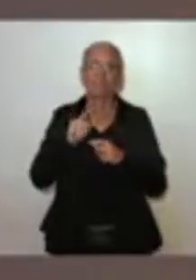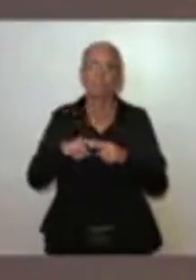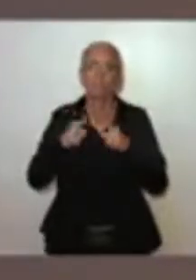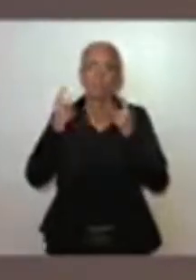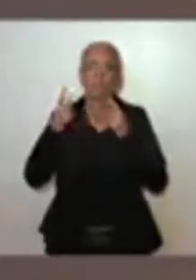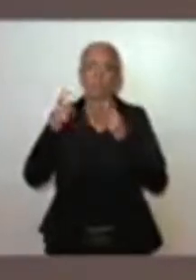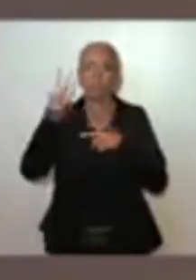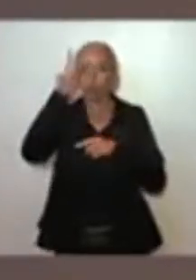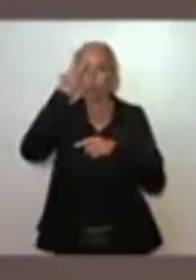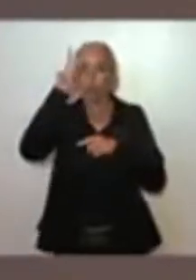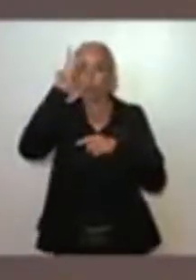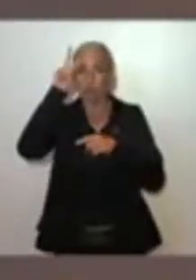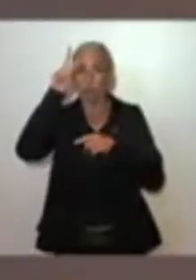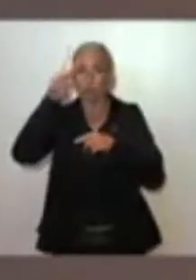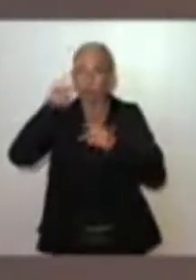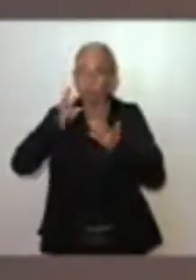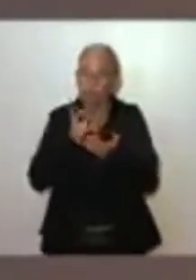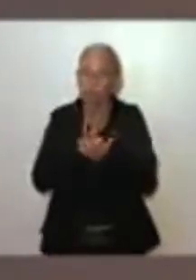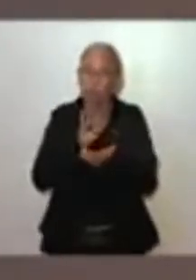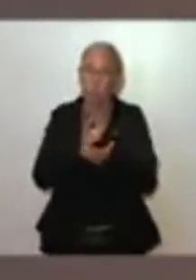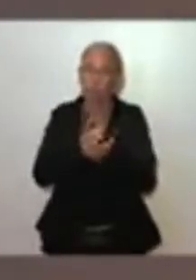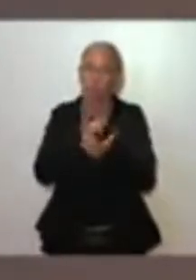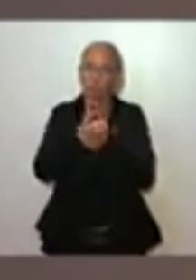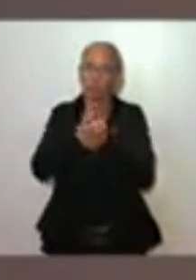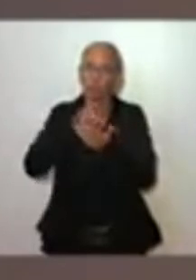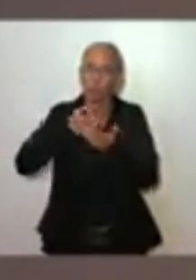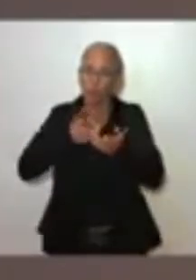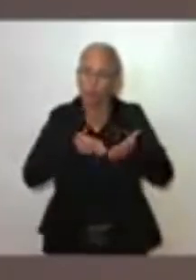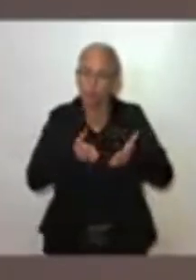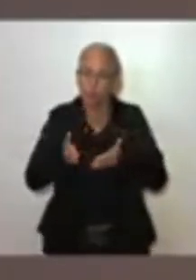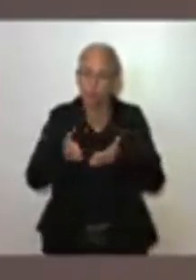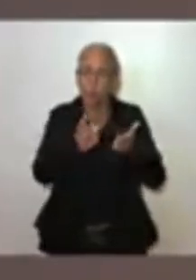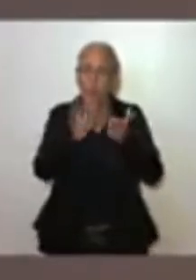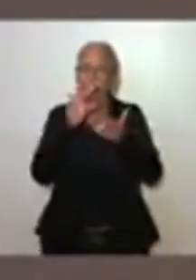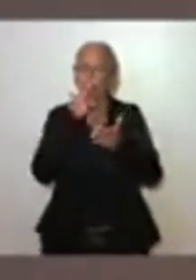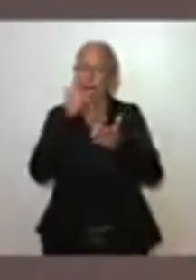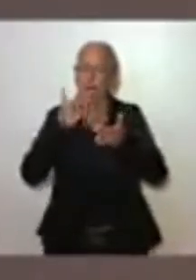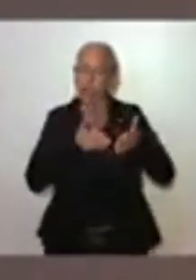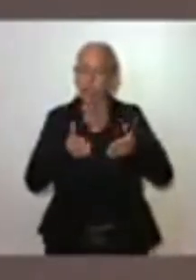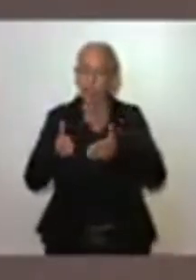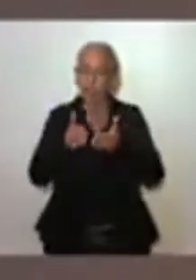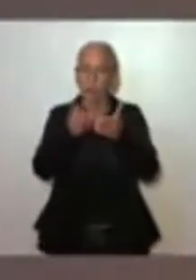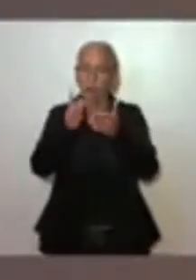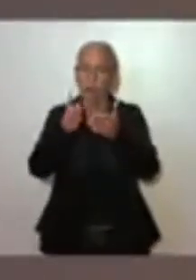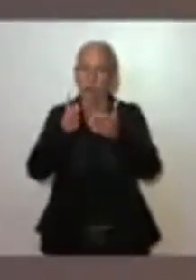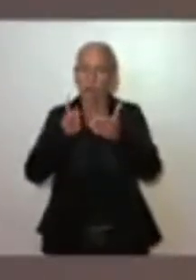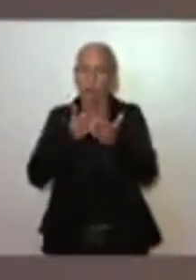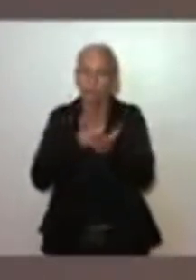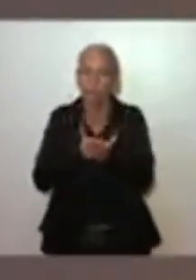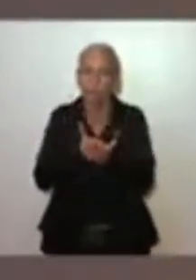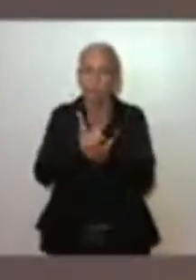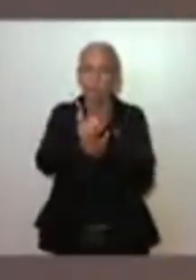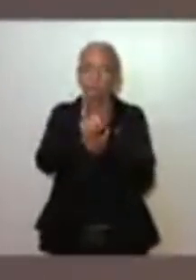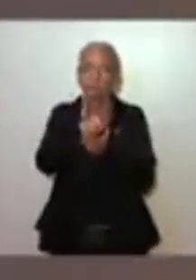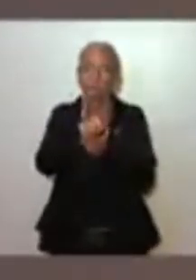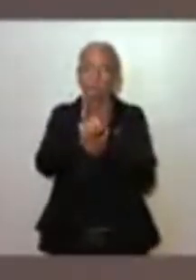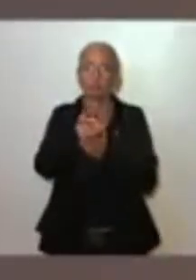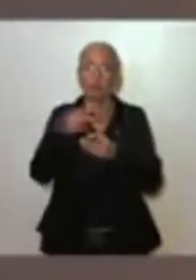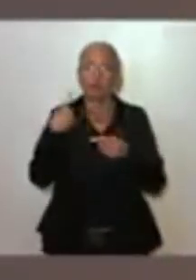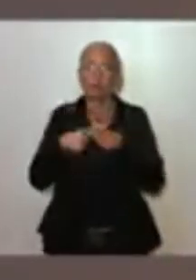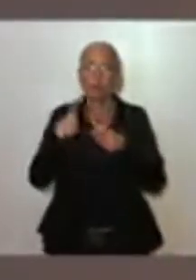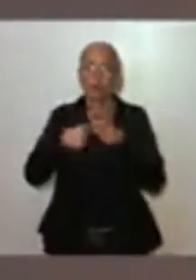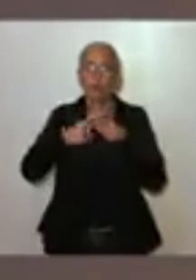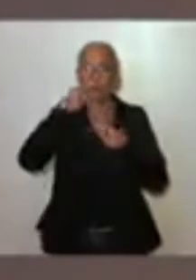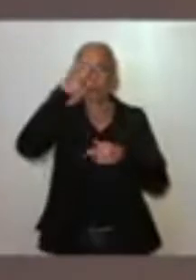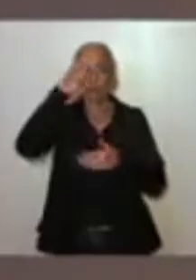a História Continua fluindo como um rio subterrâneo para onde tem que ir e porque eu